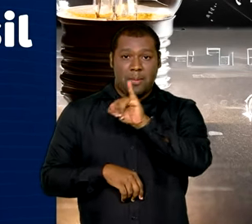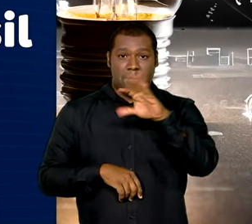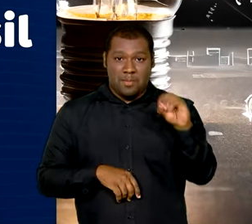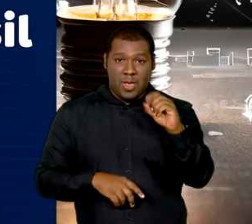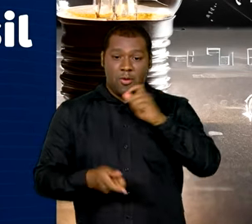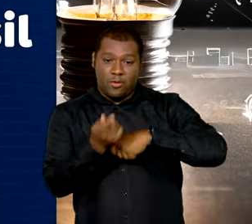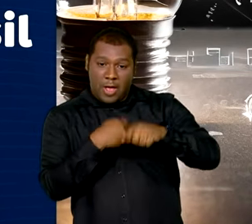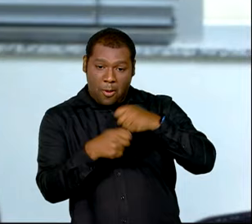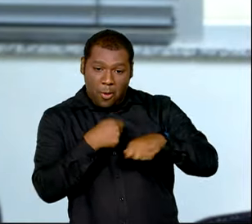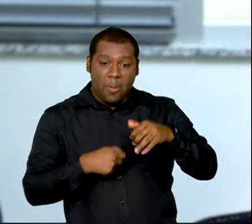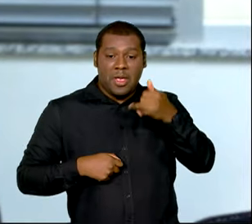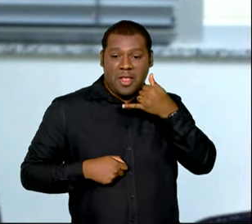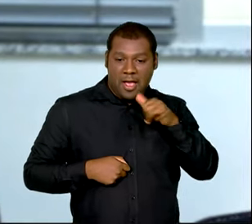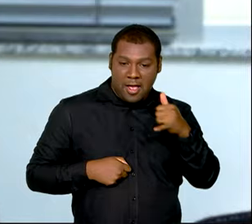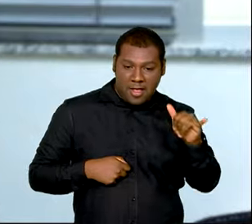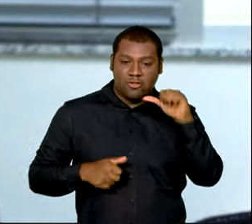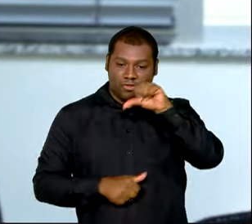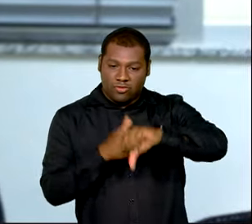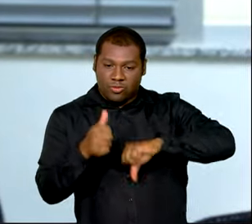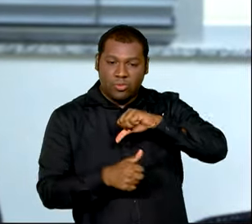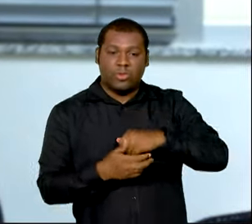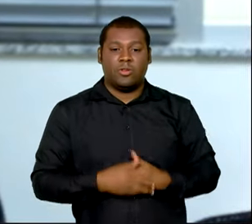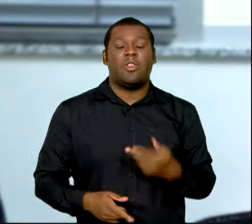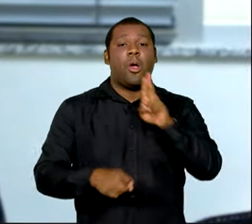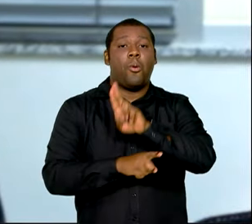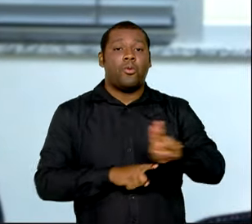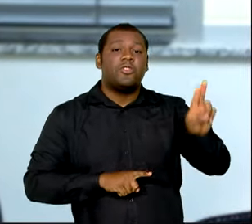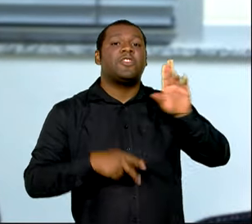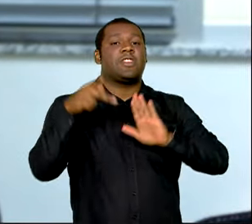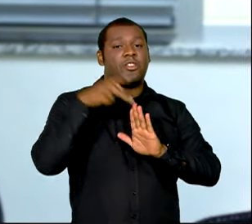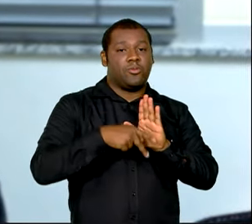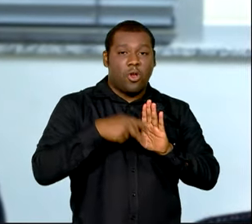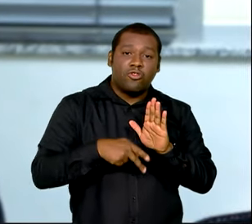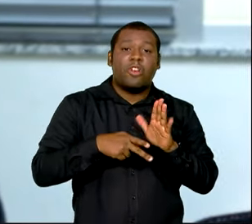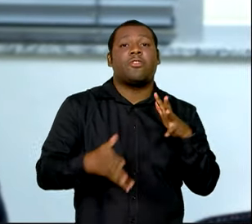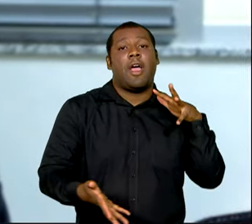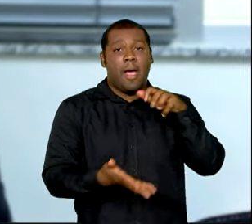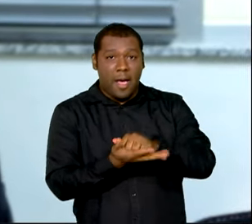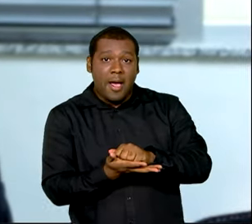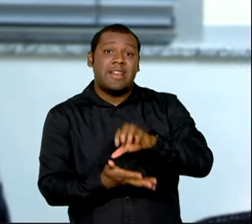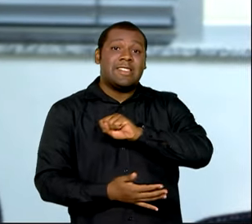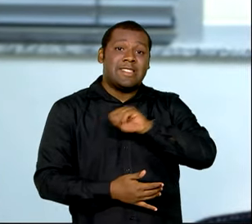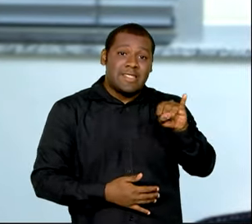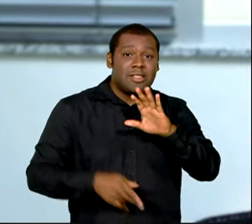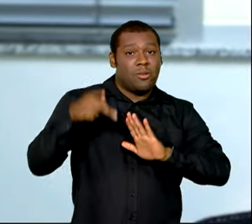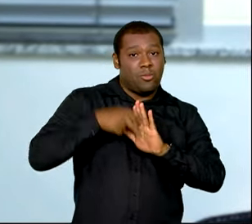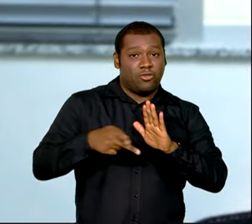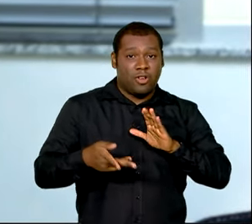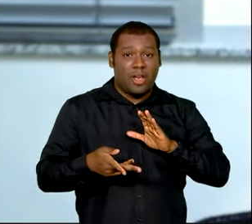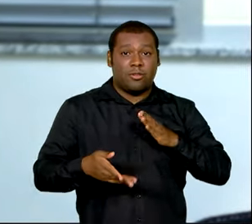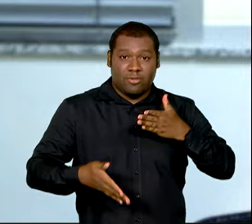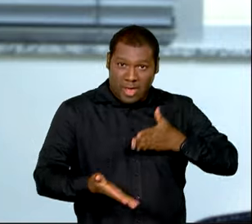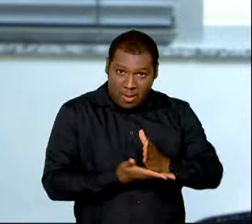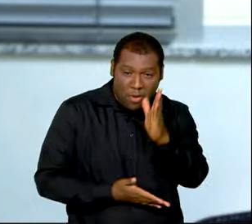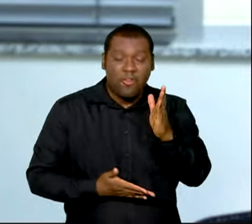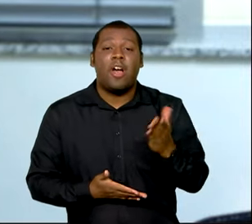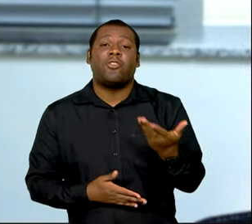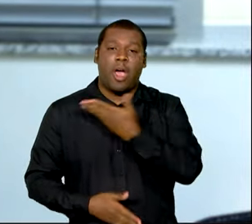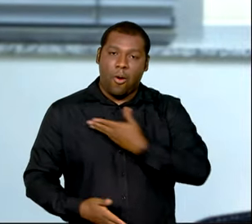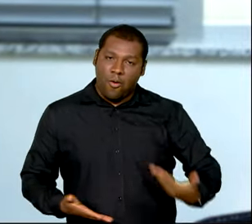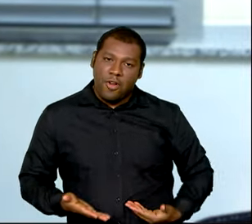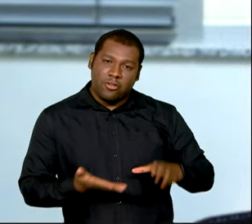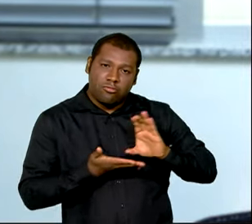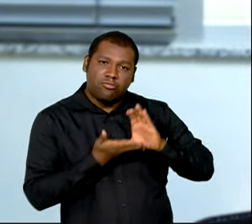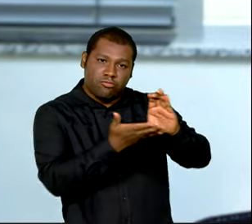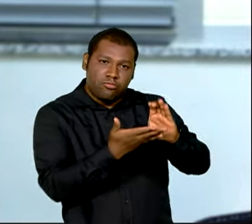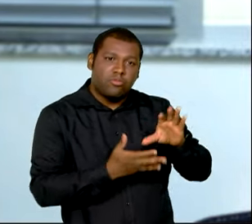transição energética. As universidades têm projetos, se inscrevem, se são aprovados, a gente envia o recurso para montar a infraestrutura para que